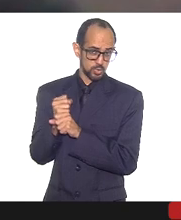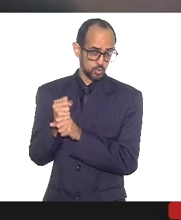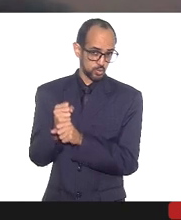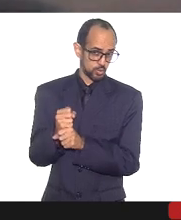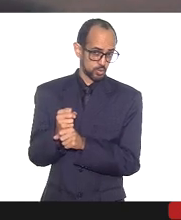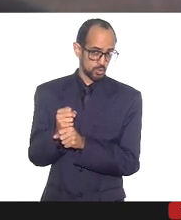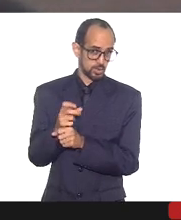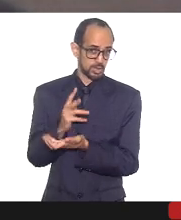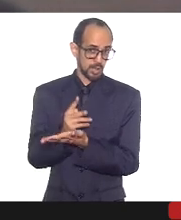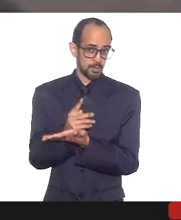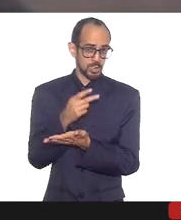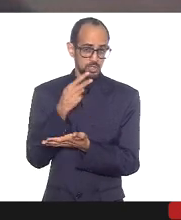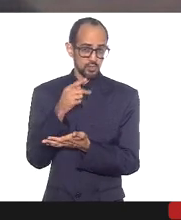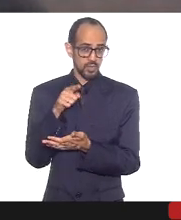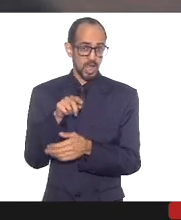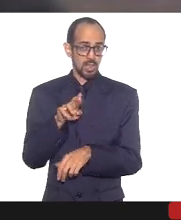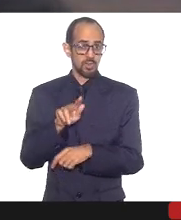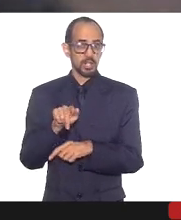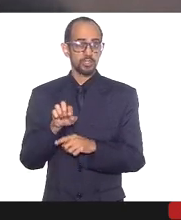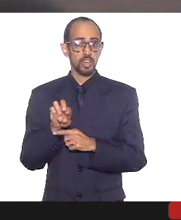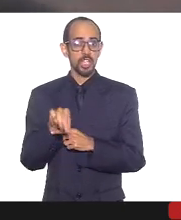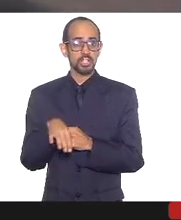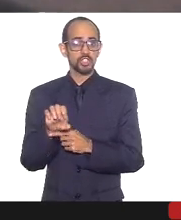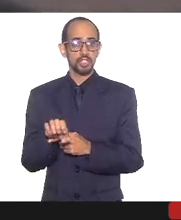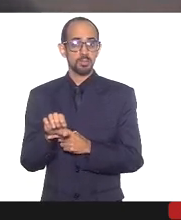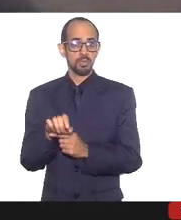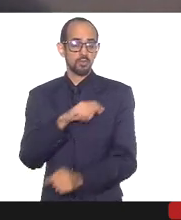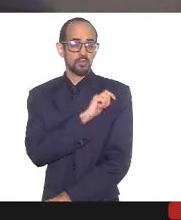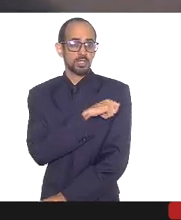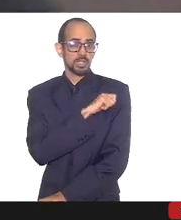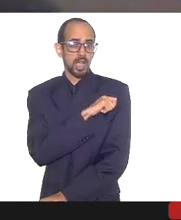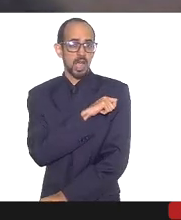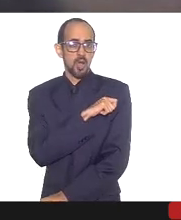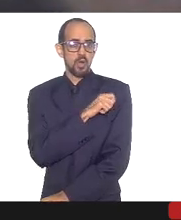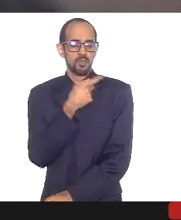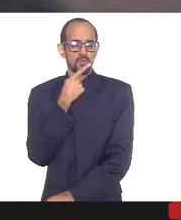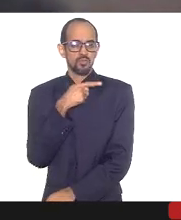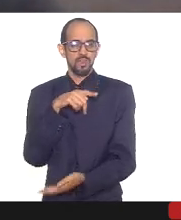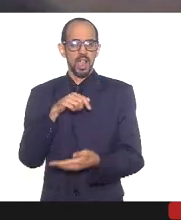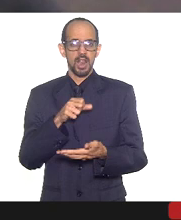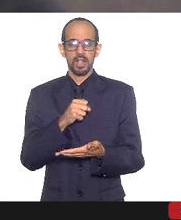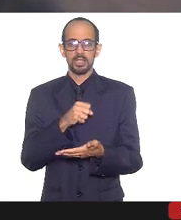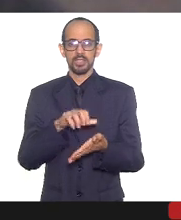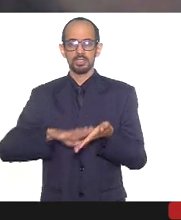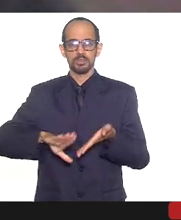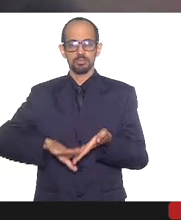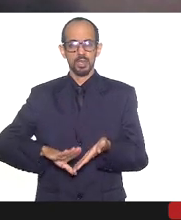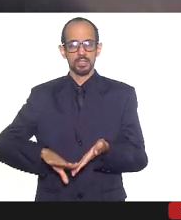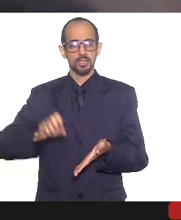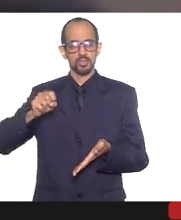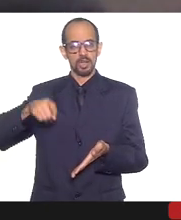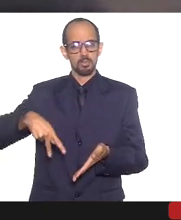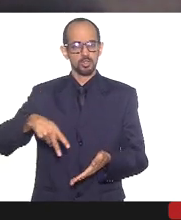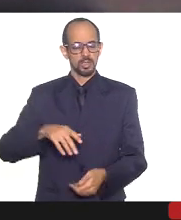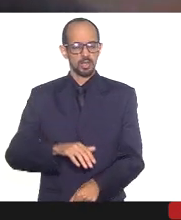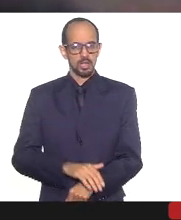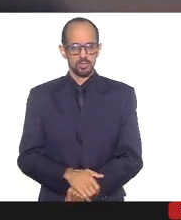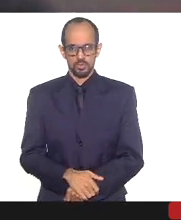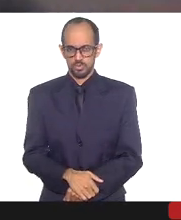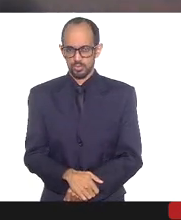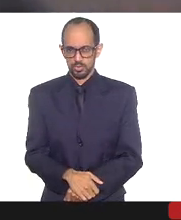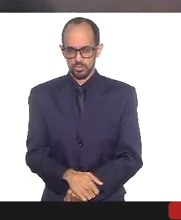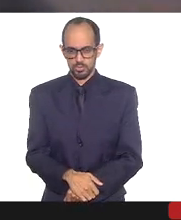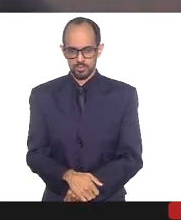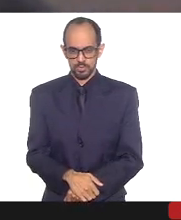sempre vem com regime fiscal, sempre vem com folha salarial, aposentados. Né? Regime fiscal que agora a proposta é